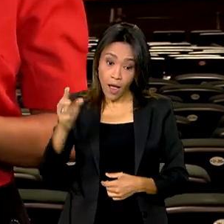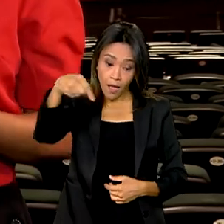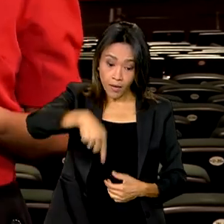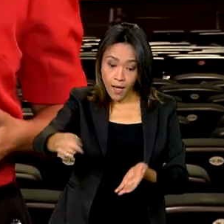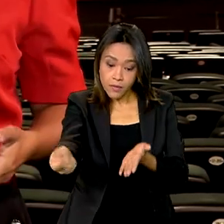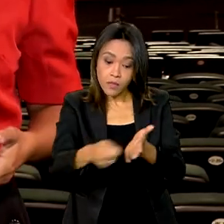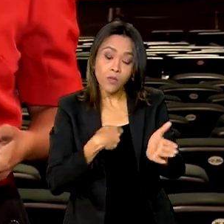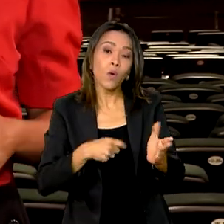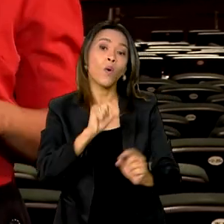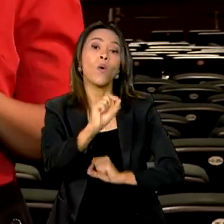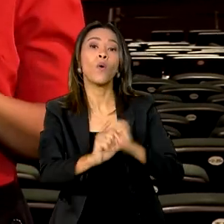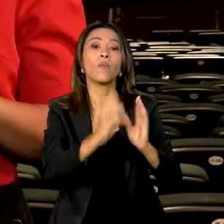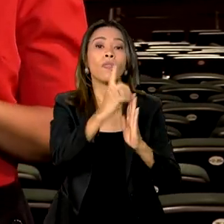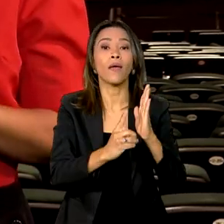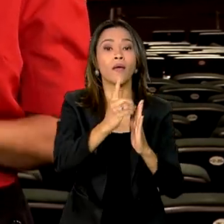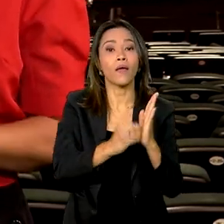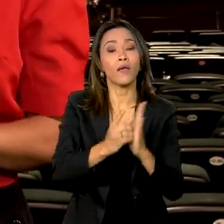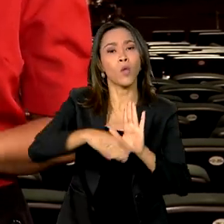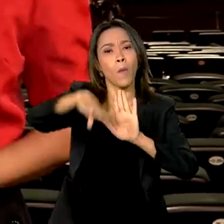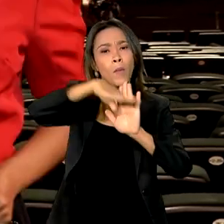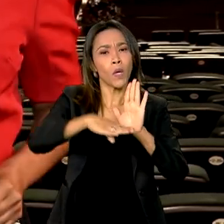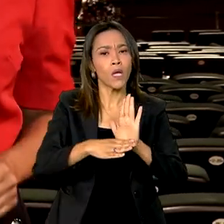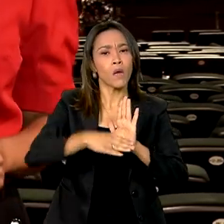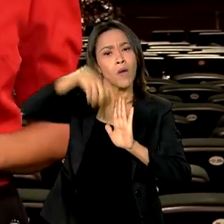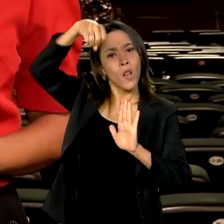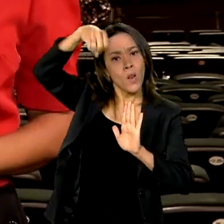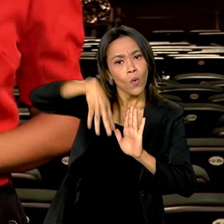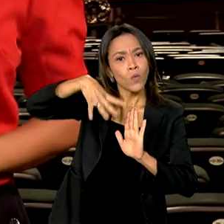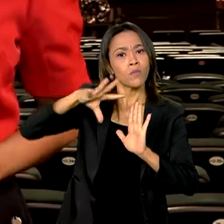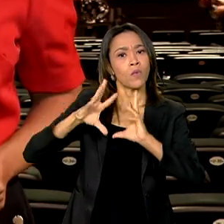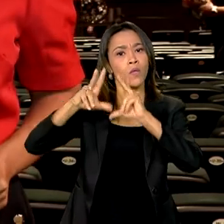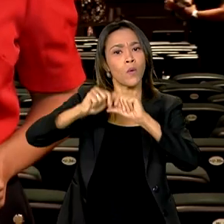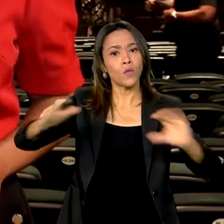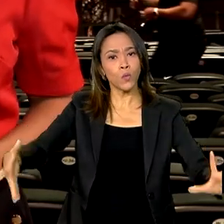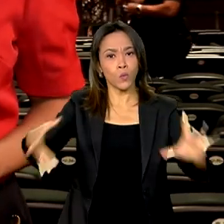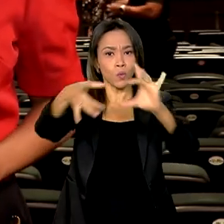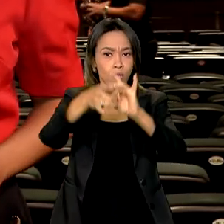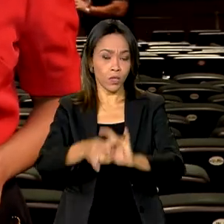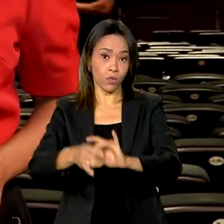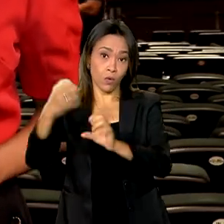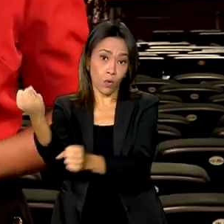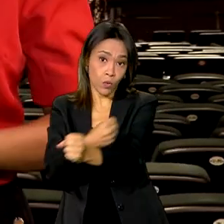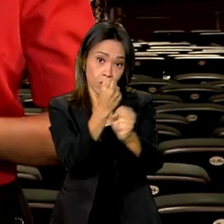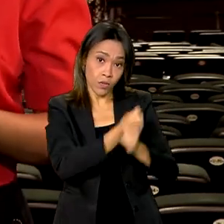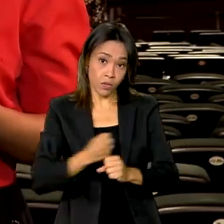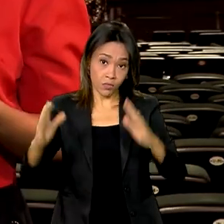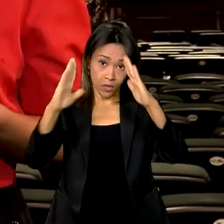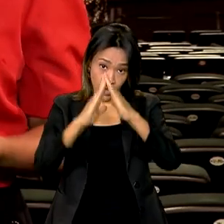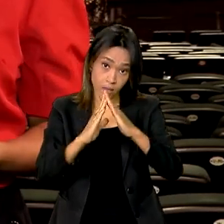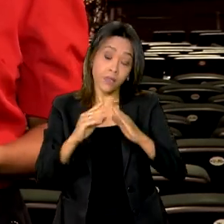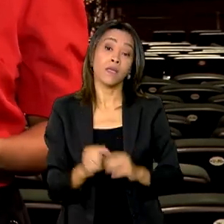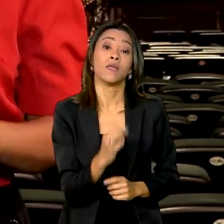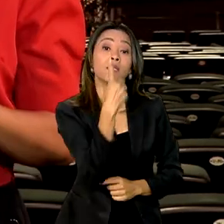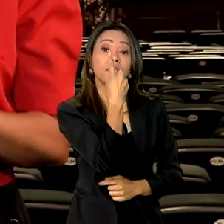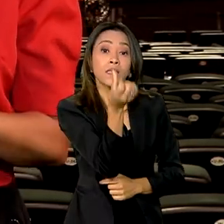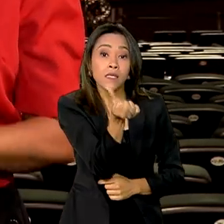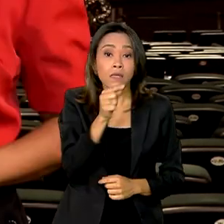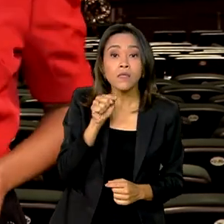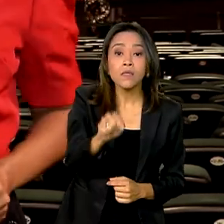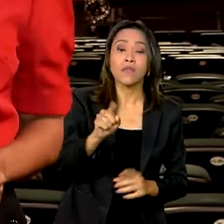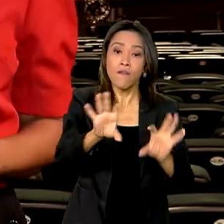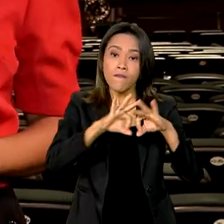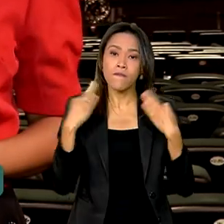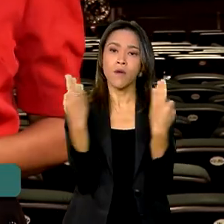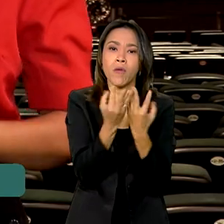programa Luz para Todos, integrado ao Minha Casa Minha Vida. 16 mil famílias vão ser beneficiadas